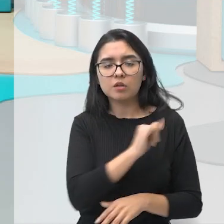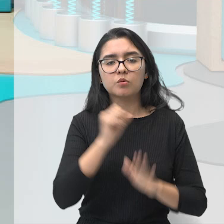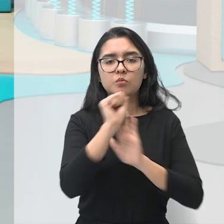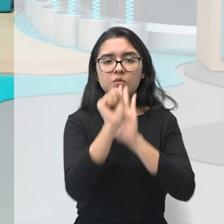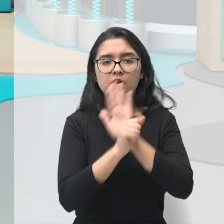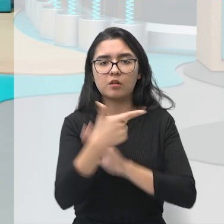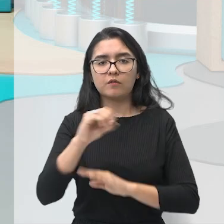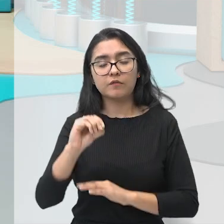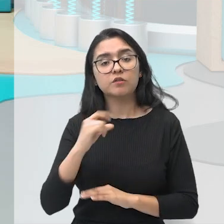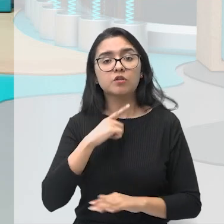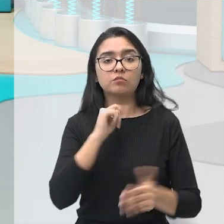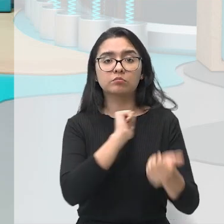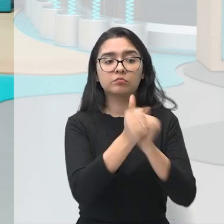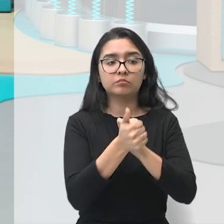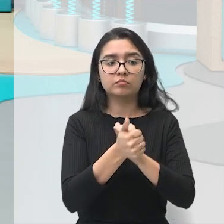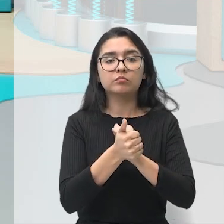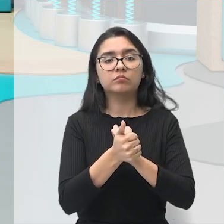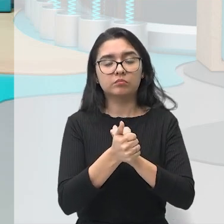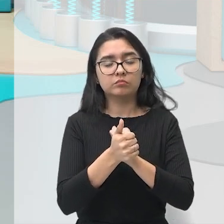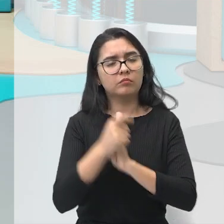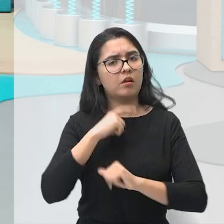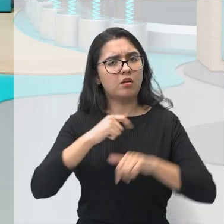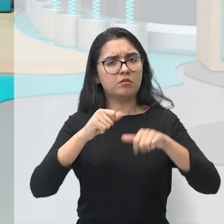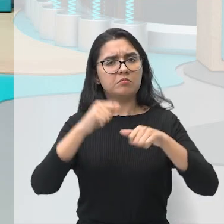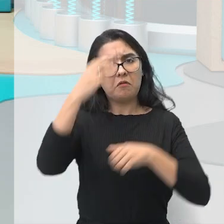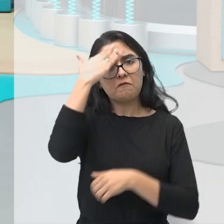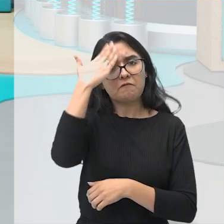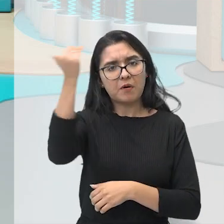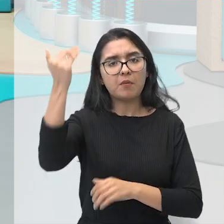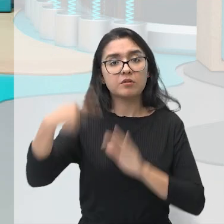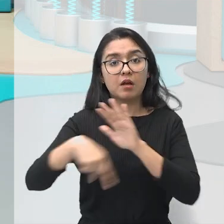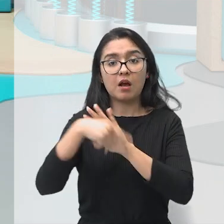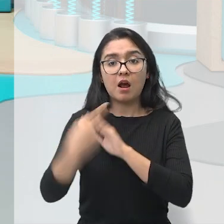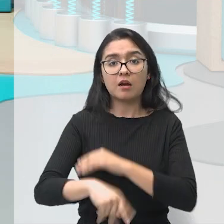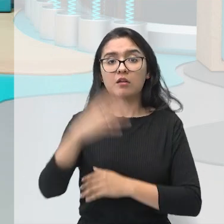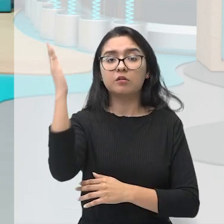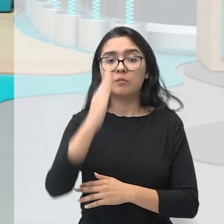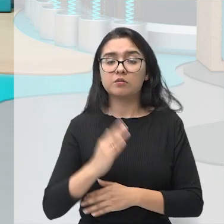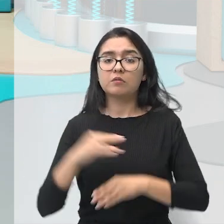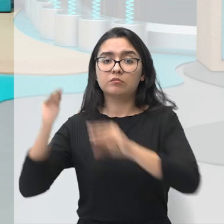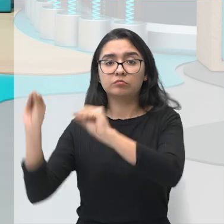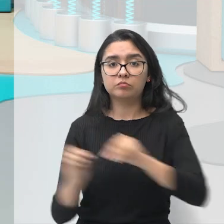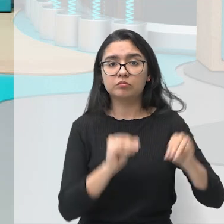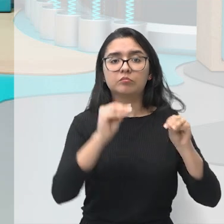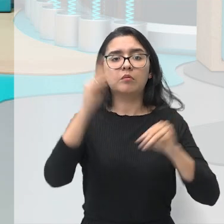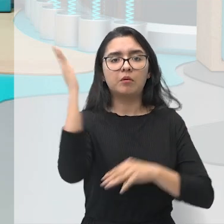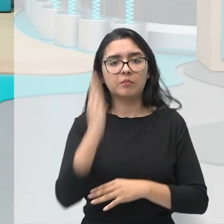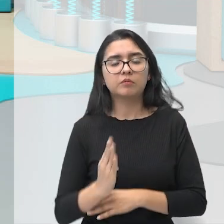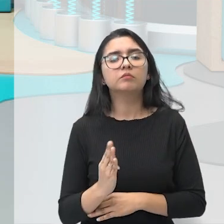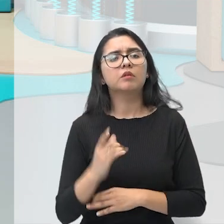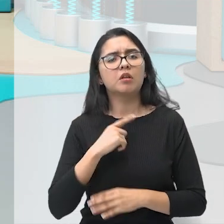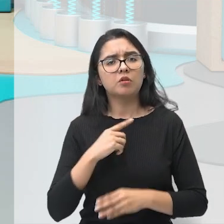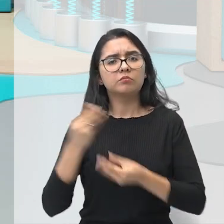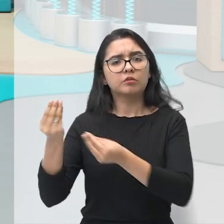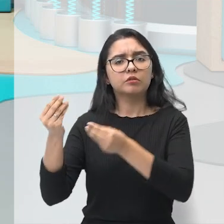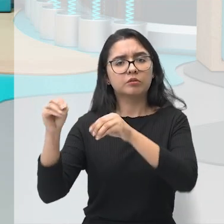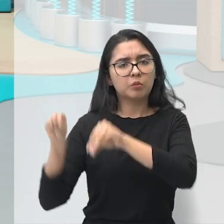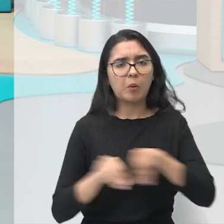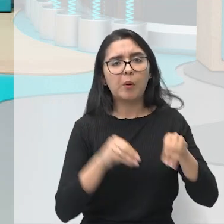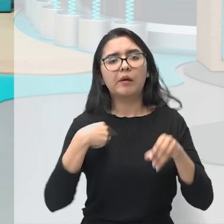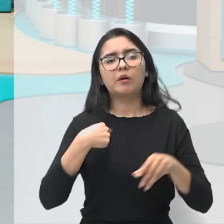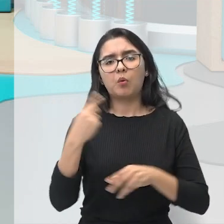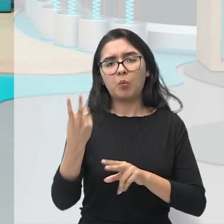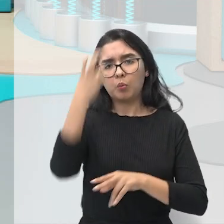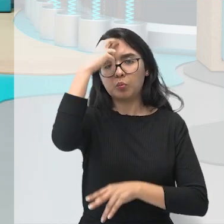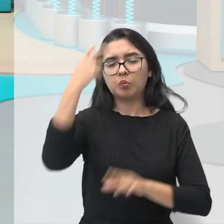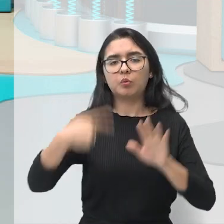século XX, o jogo ele ganhou uma popularidade muito grande aqui no Brasil. Eles vieram para cá e trouxeram a sua cultura, a sua dança,